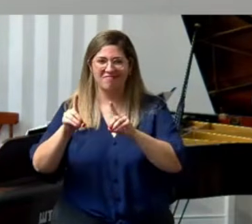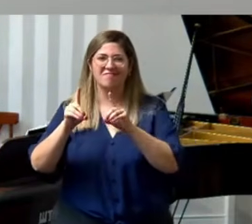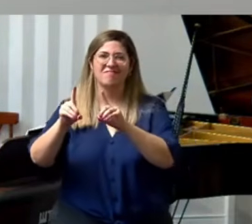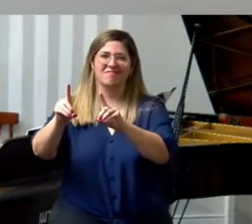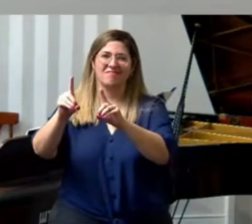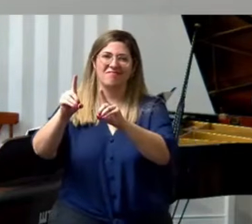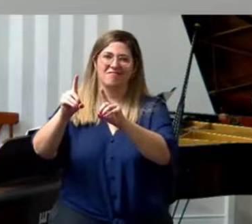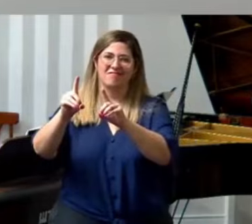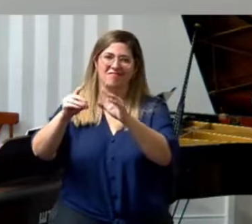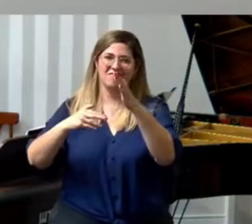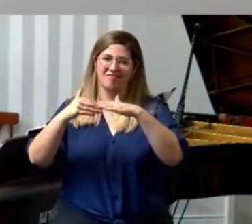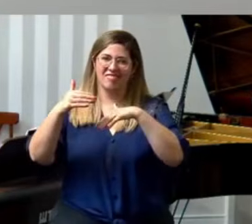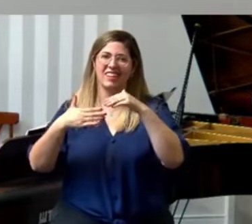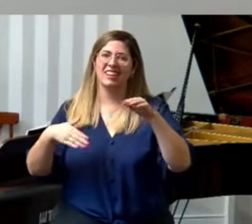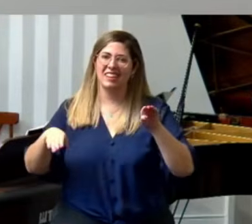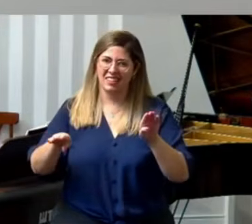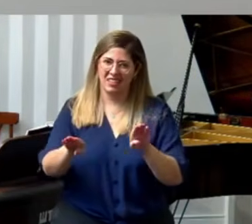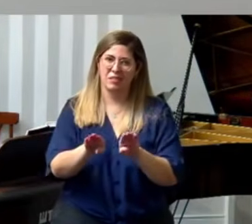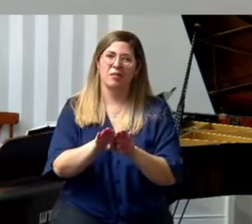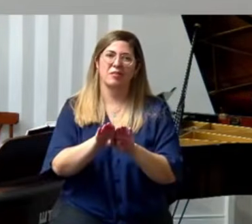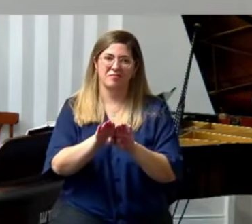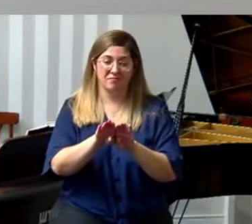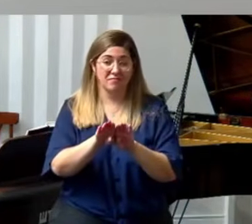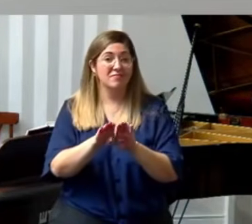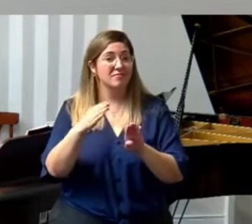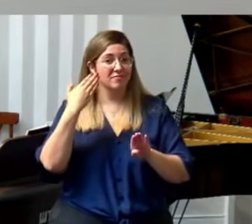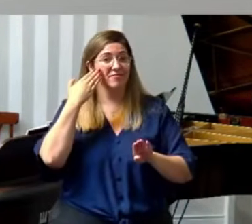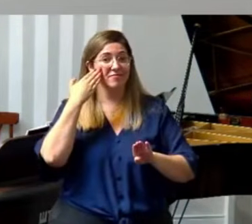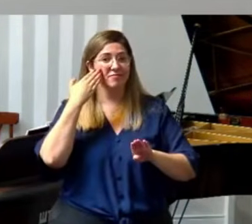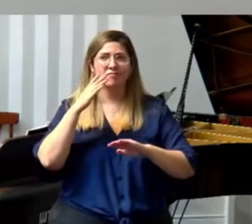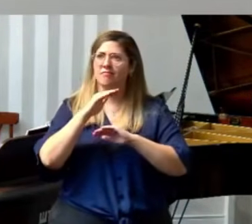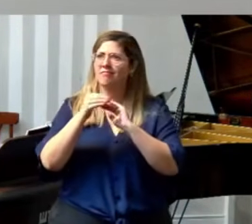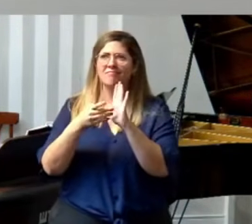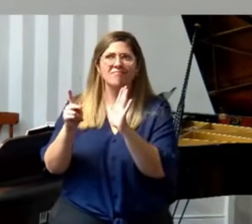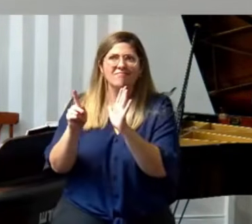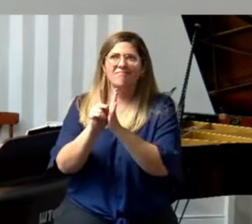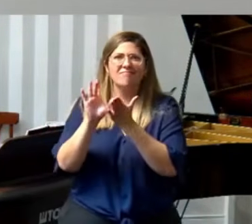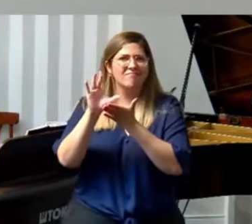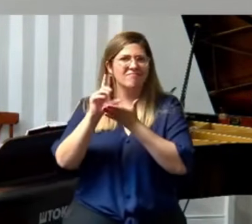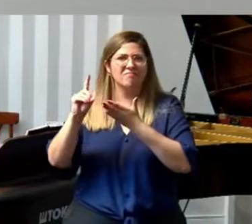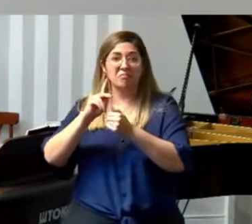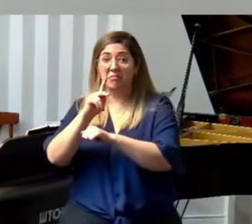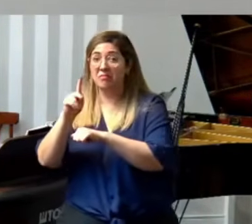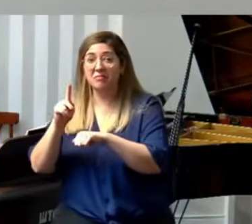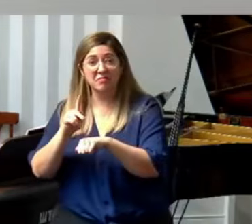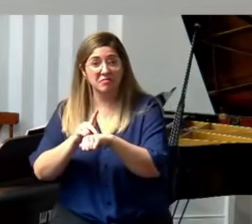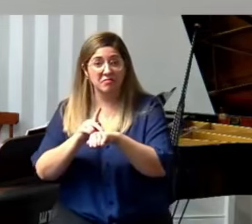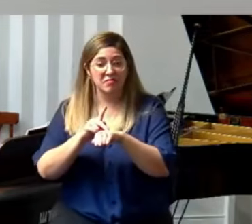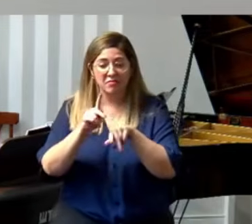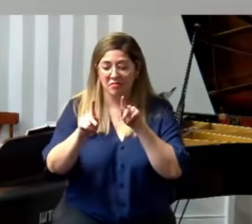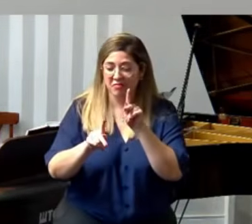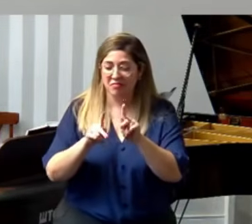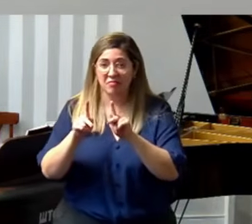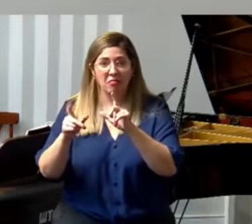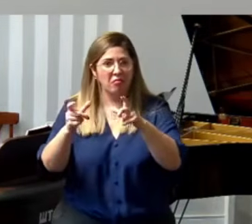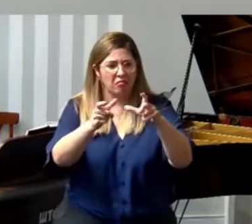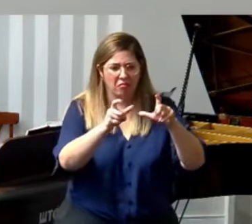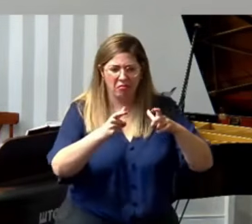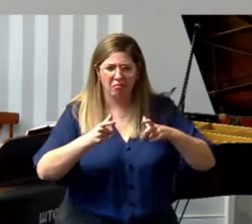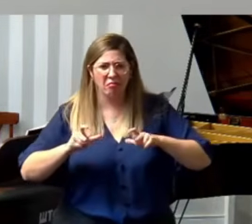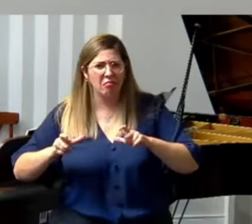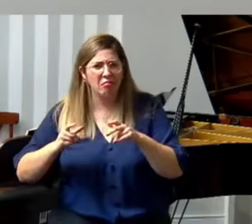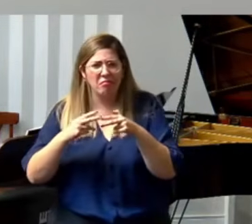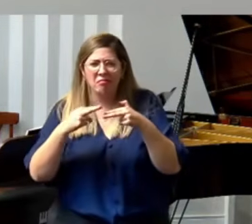discípulos nesta mesma terra. Agora tudo é dele. Cada nação, cada espaço,